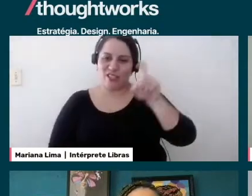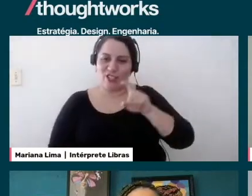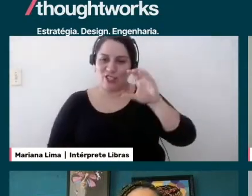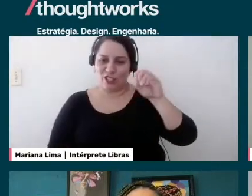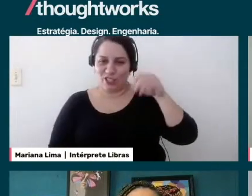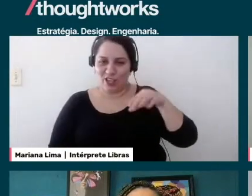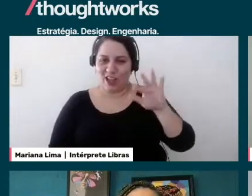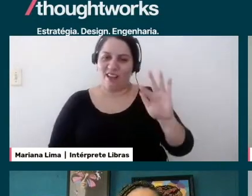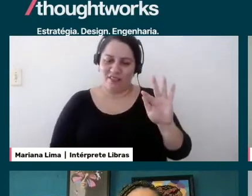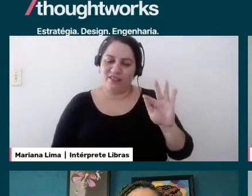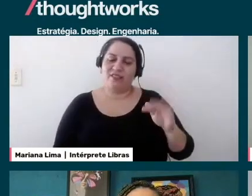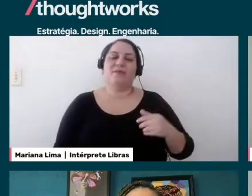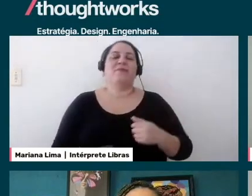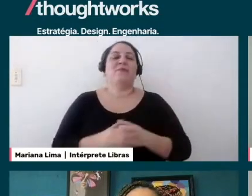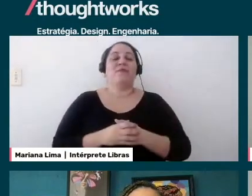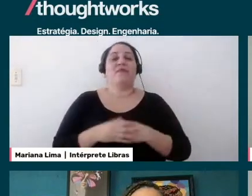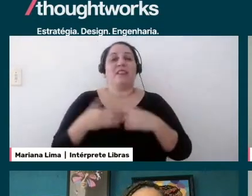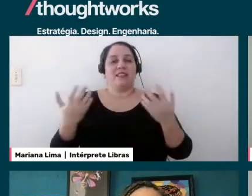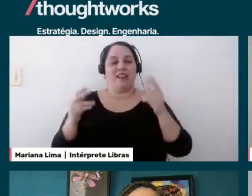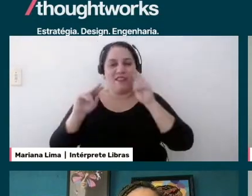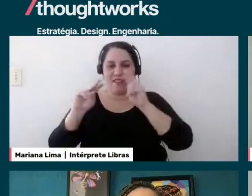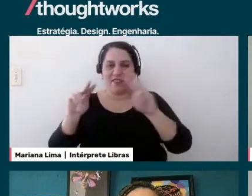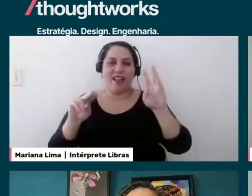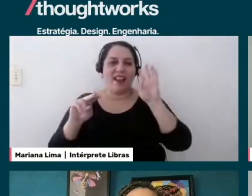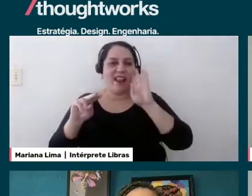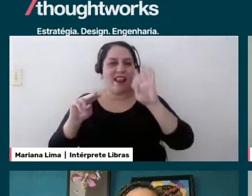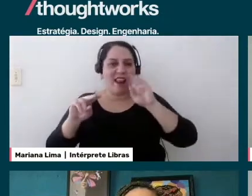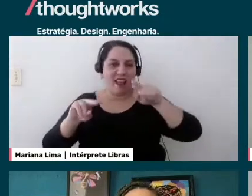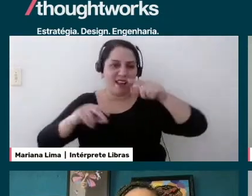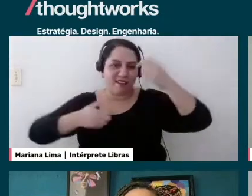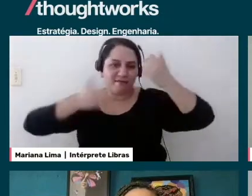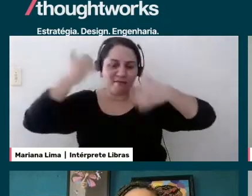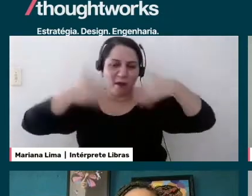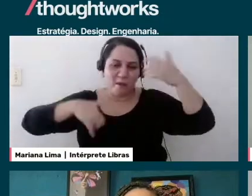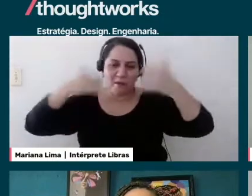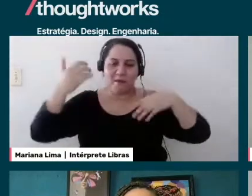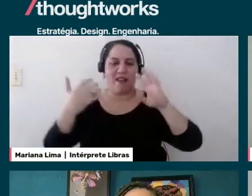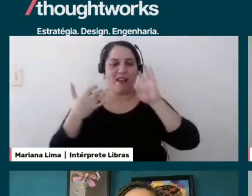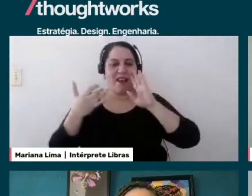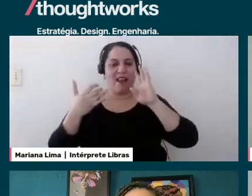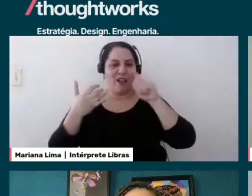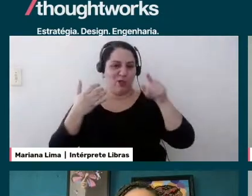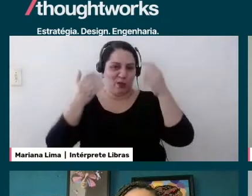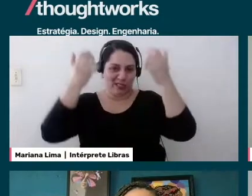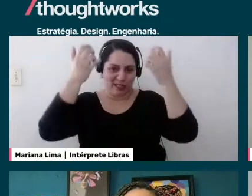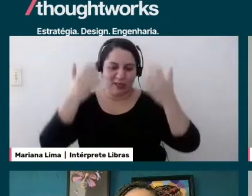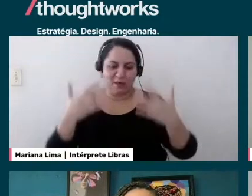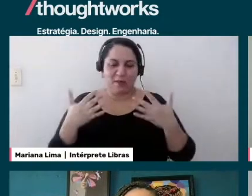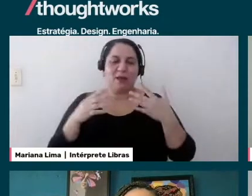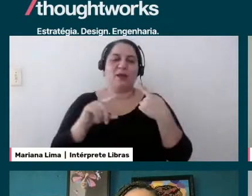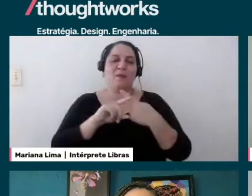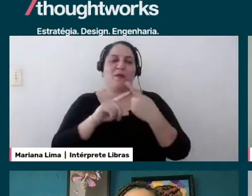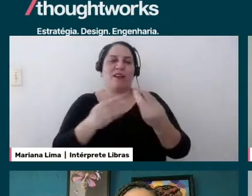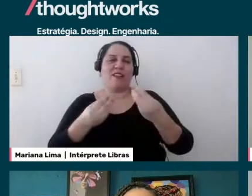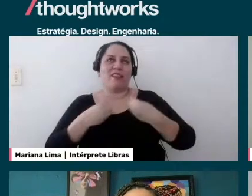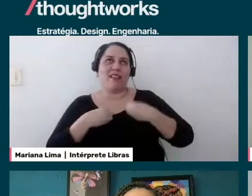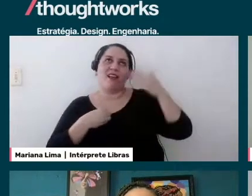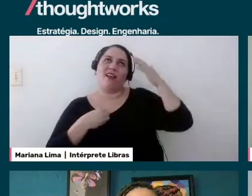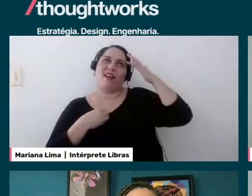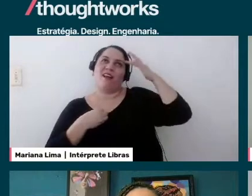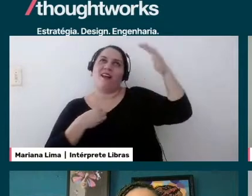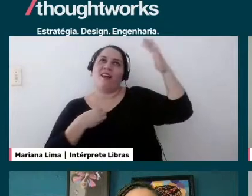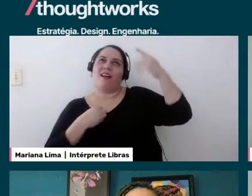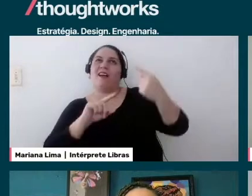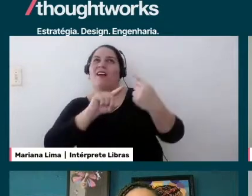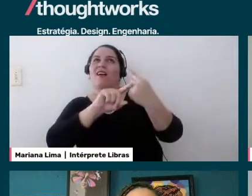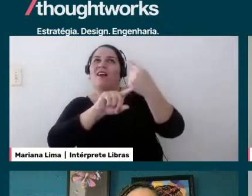E é muito legal ver você escutar você falar isso, Grazi, porque vai me lembrando até desde o início, assim, como é